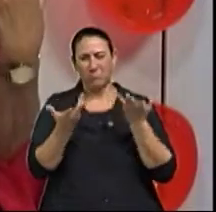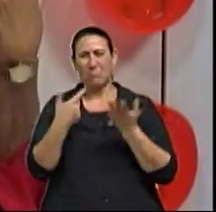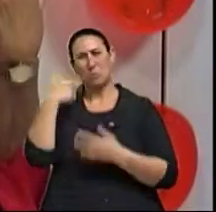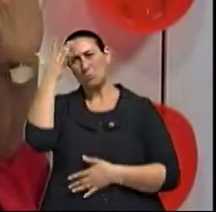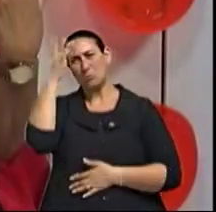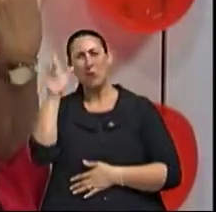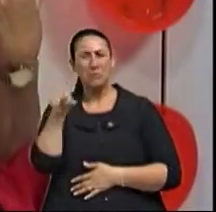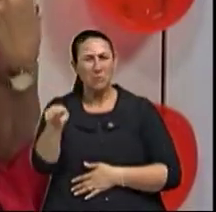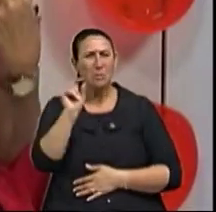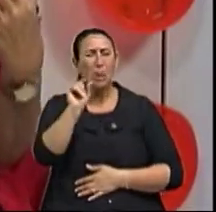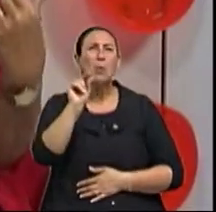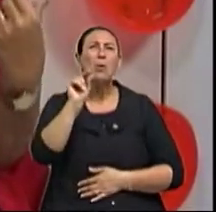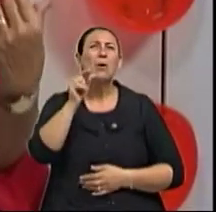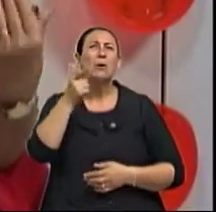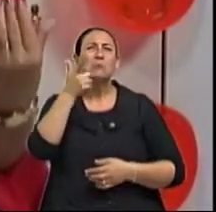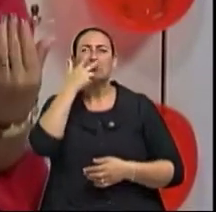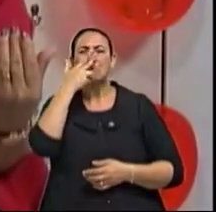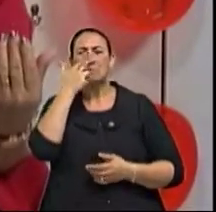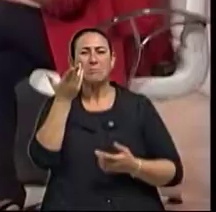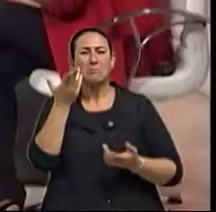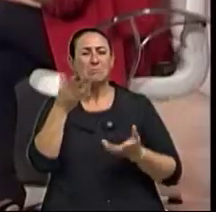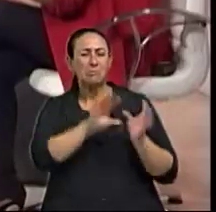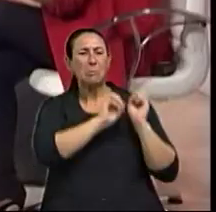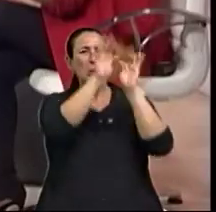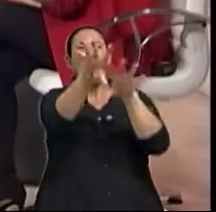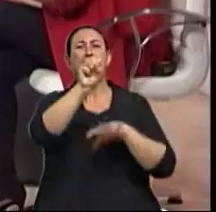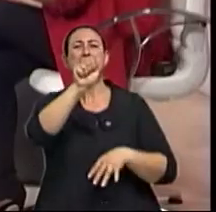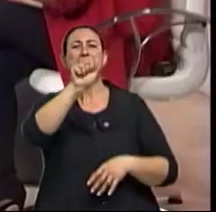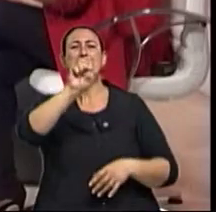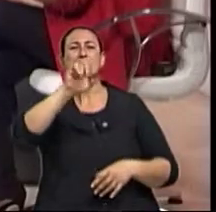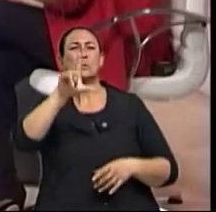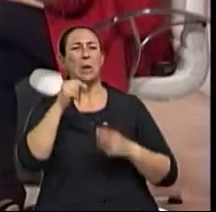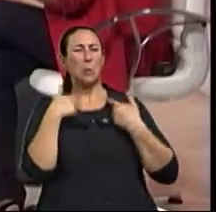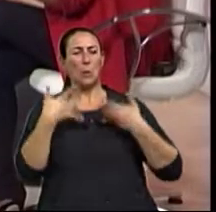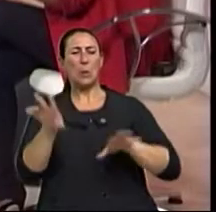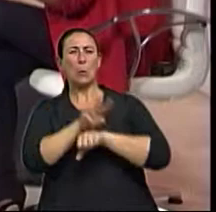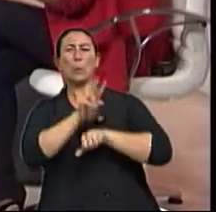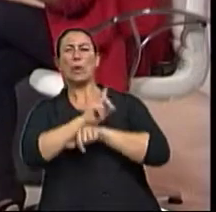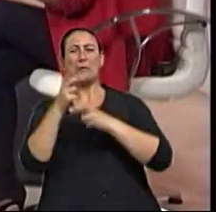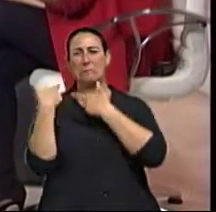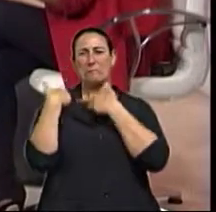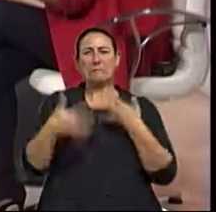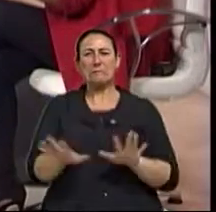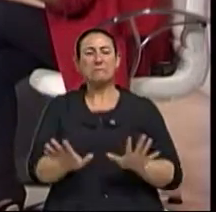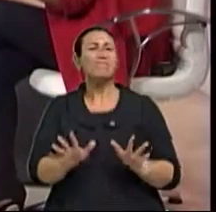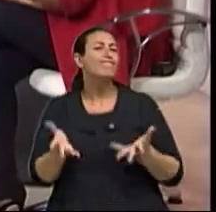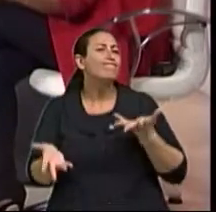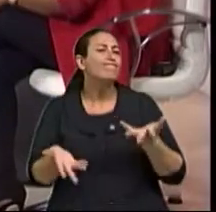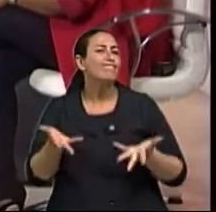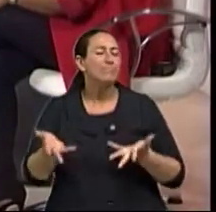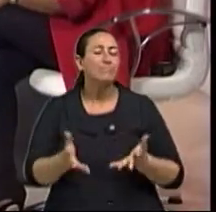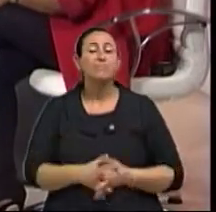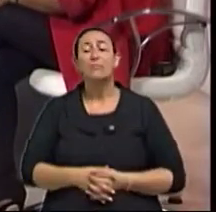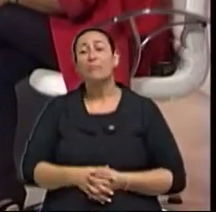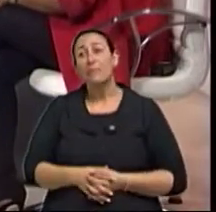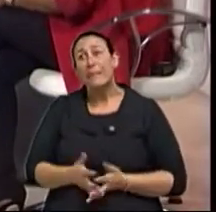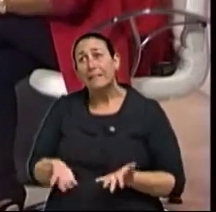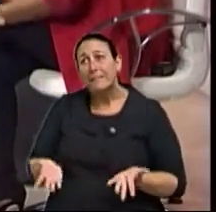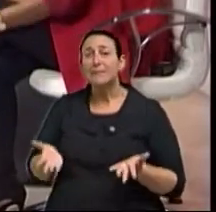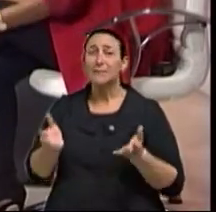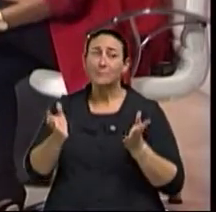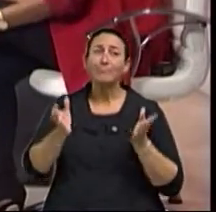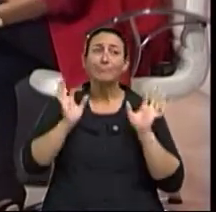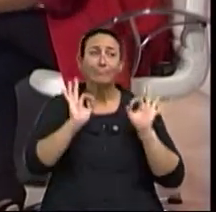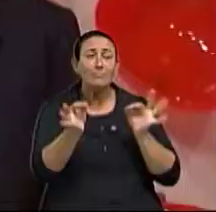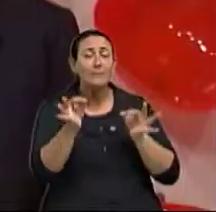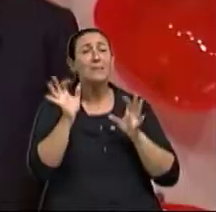quero saber a opinião de vocês, de botou no asilo? Uhum. Será que é isso ainda, doutor? Ah, sem dúvida, ainda existe um pouco disso, né?